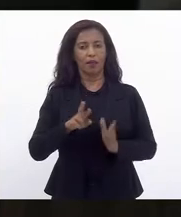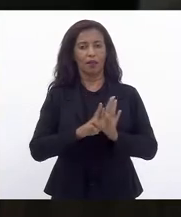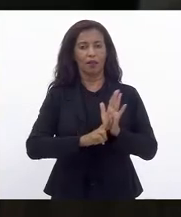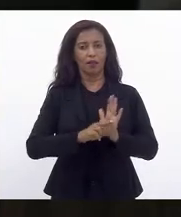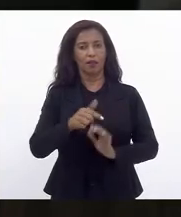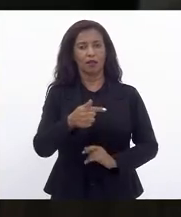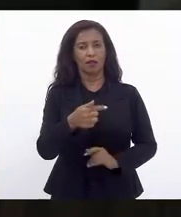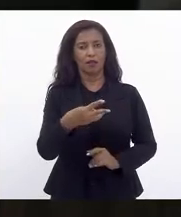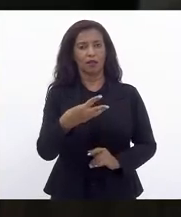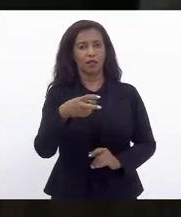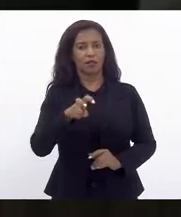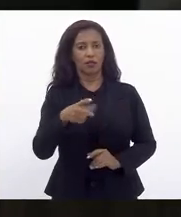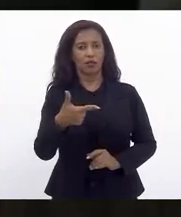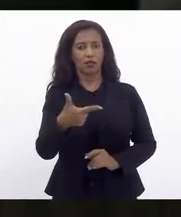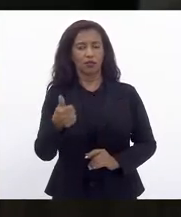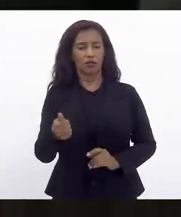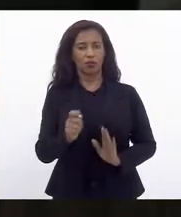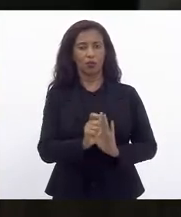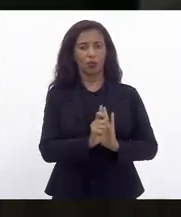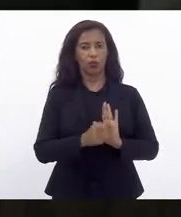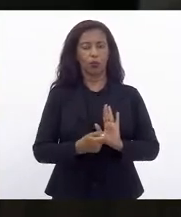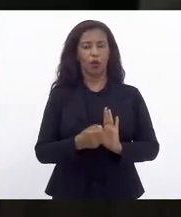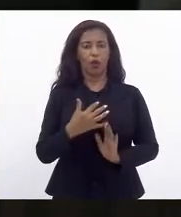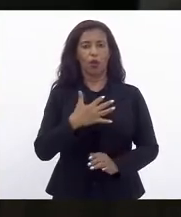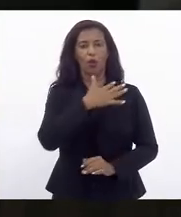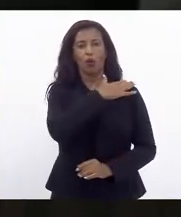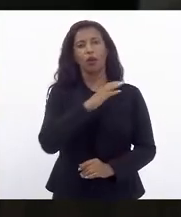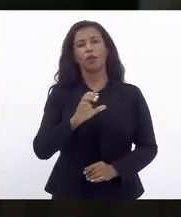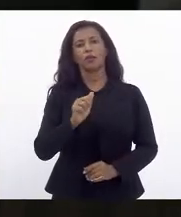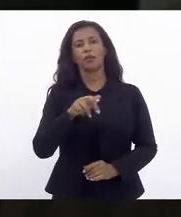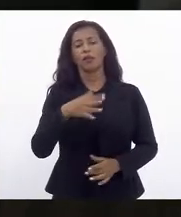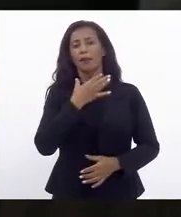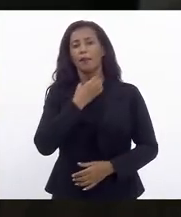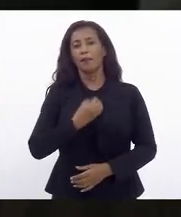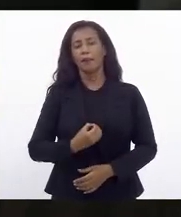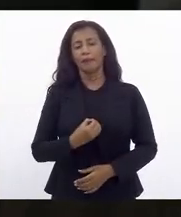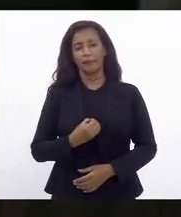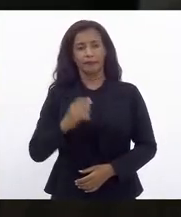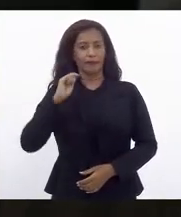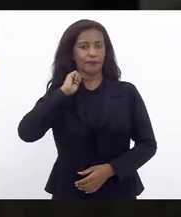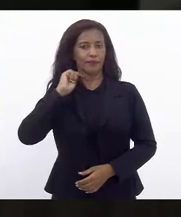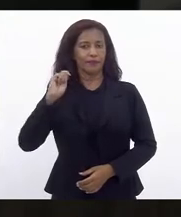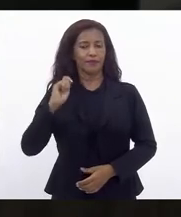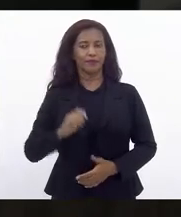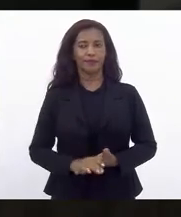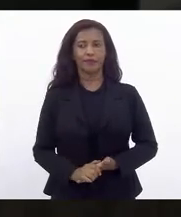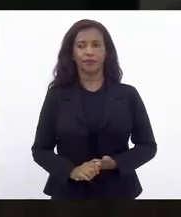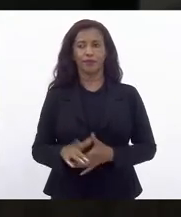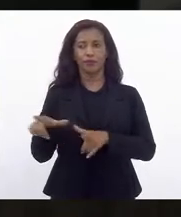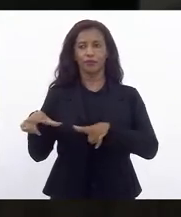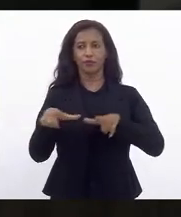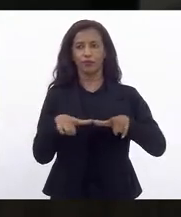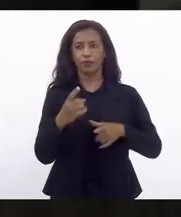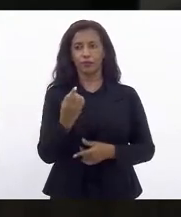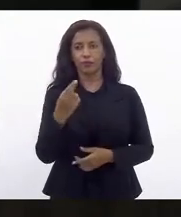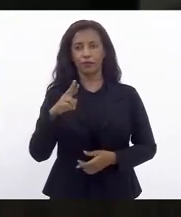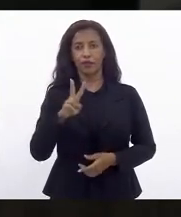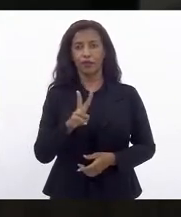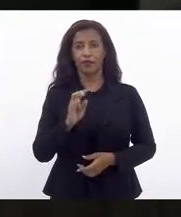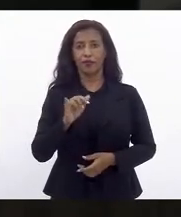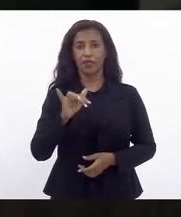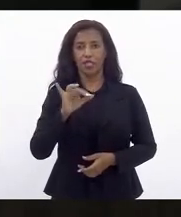735-2021, de autoria do deputado Coronel Salema, que concede medalha Tiradentes do respectivo diploma ao Dr. Vinícius